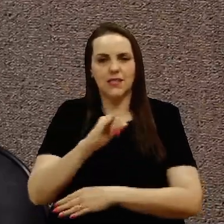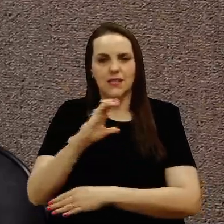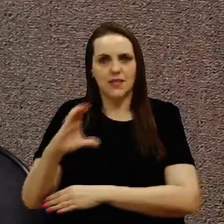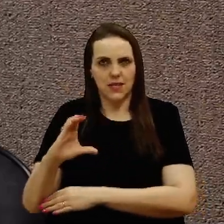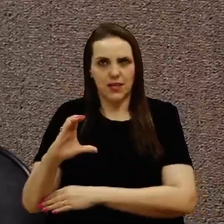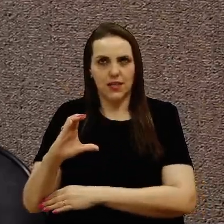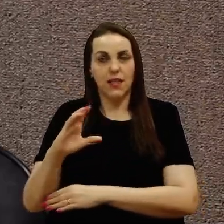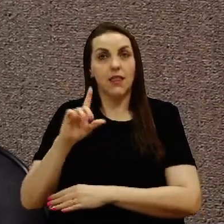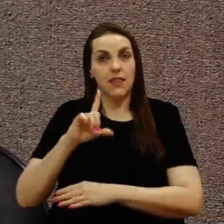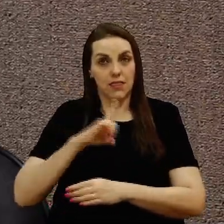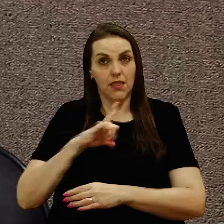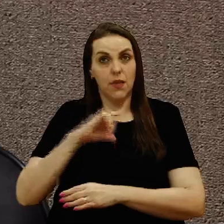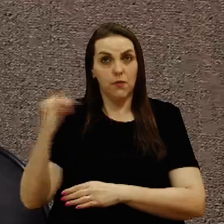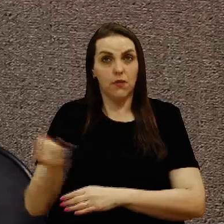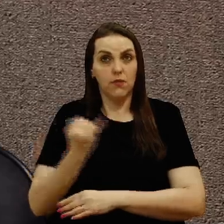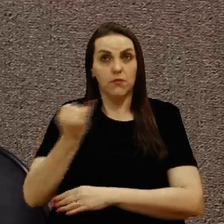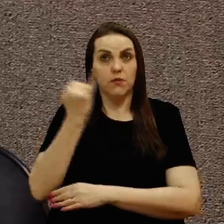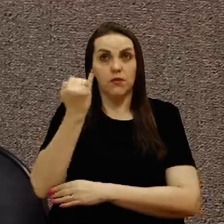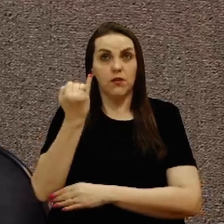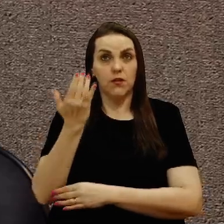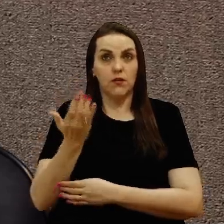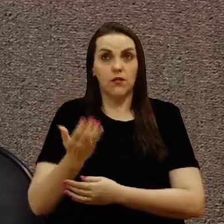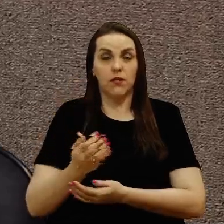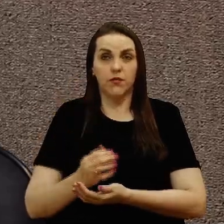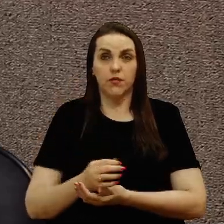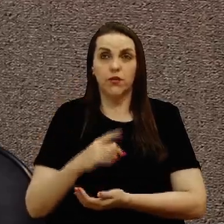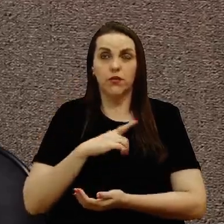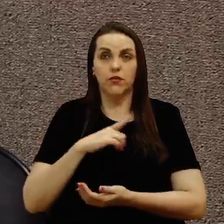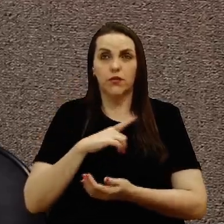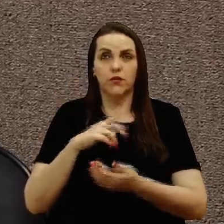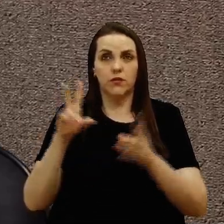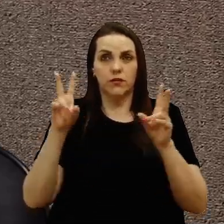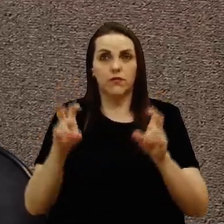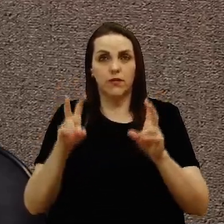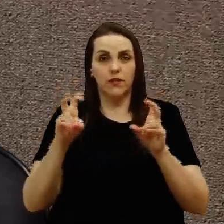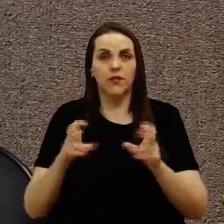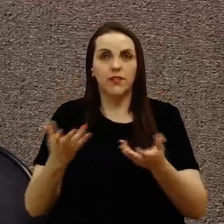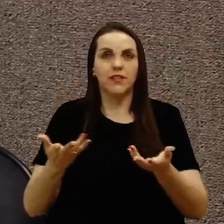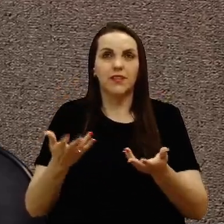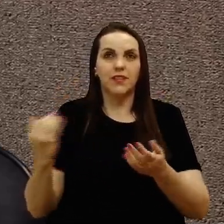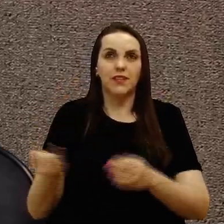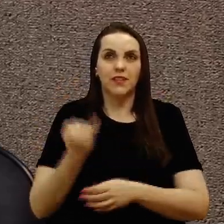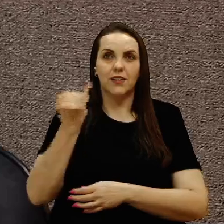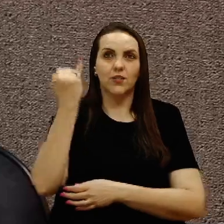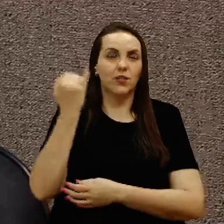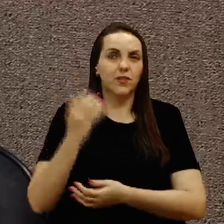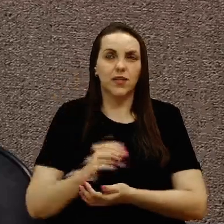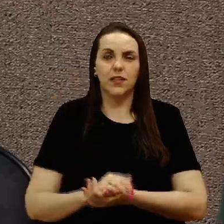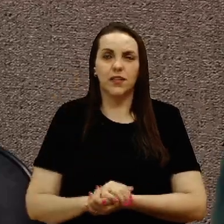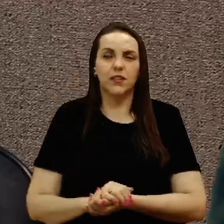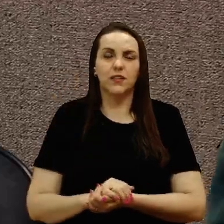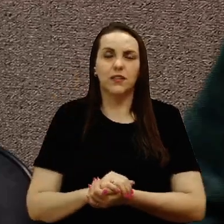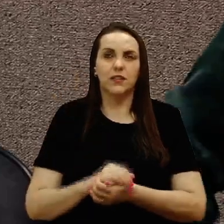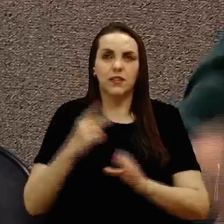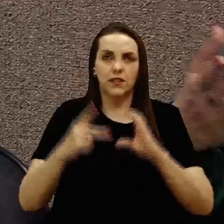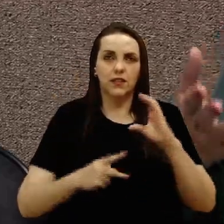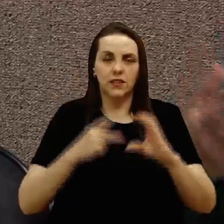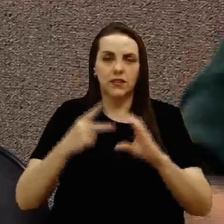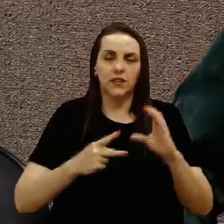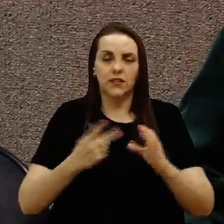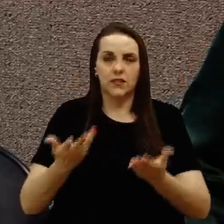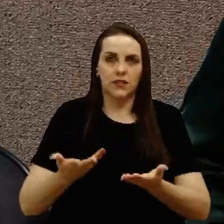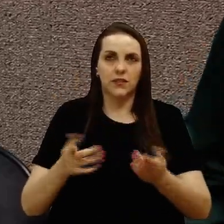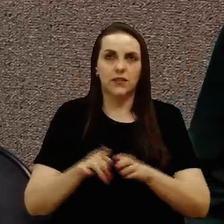relevância muito grande nos temas importantes da cidade e também um carinho muito especial pela Câmara de Vereadores, deixando inclusive uma das suas